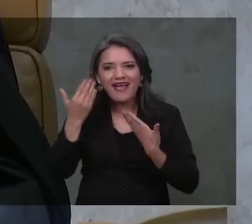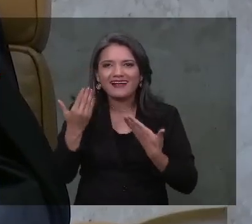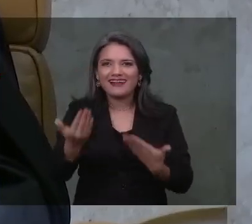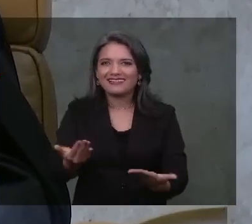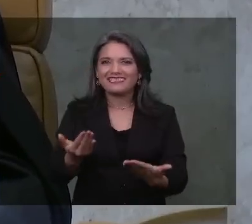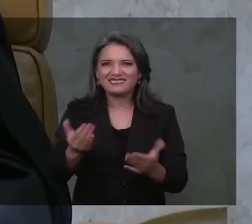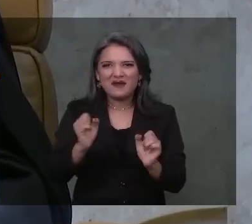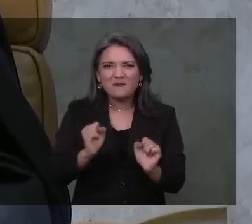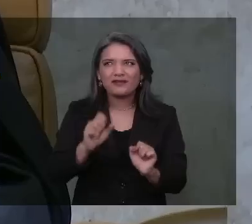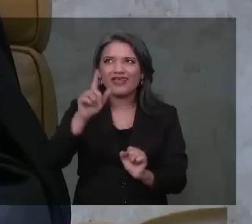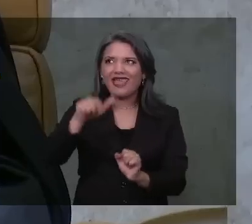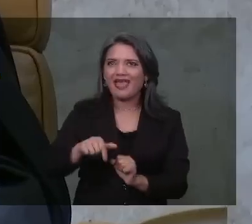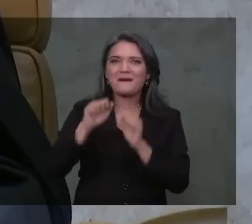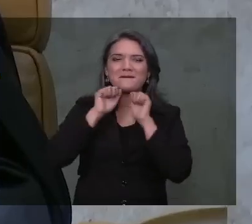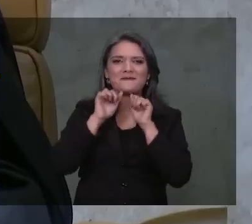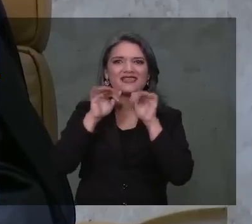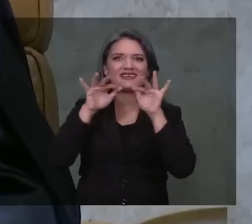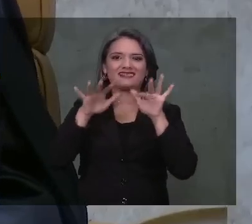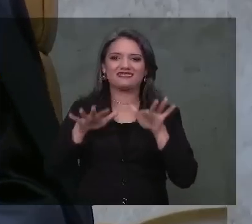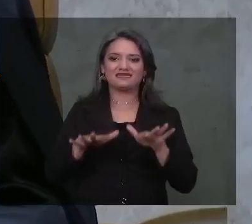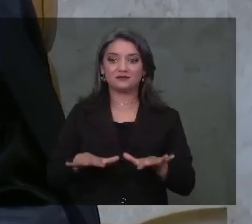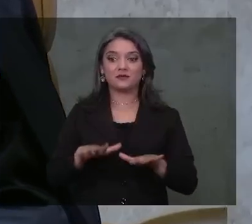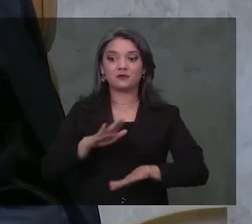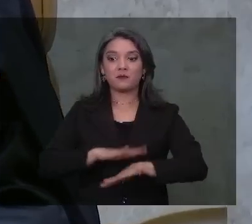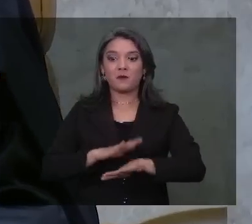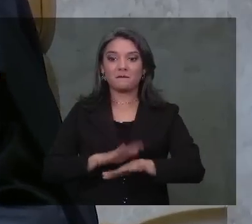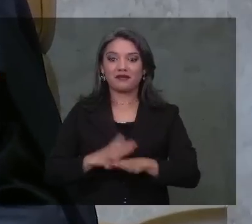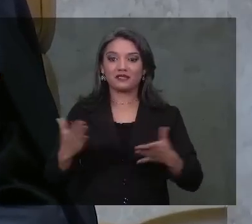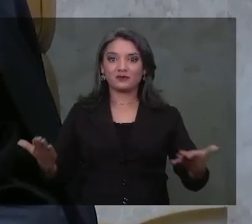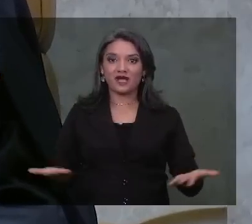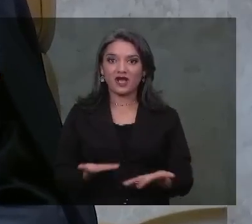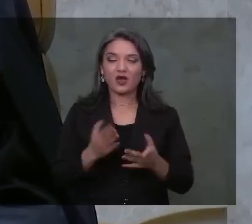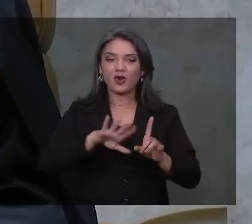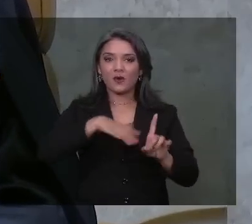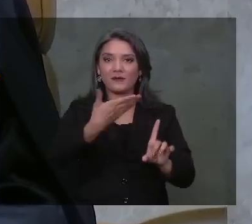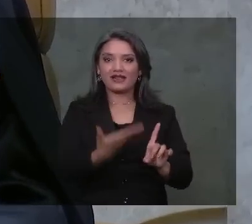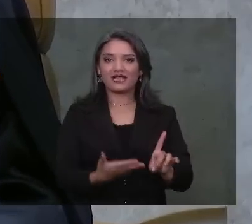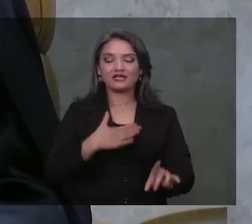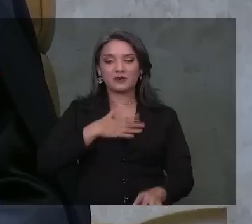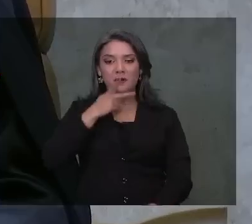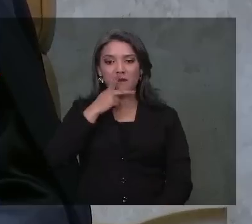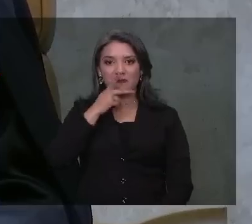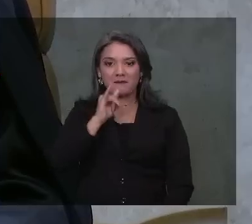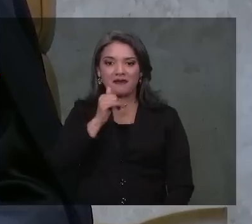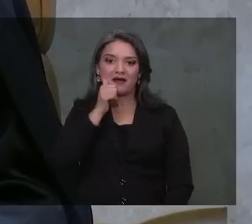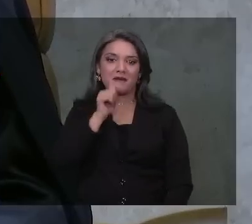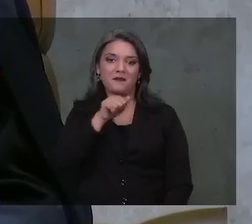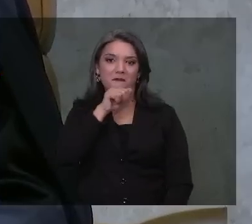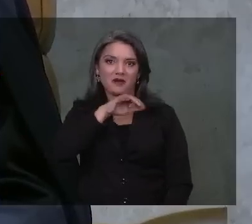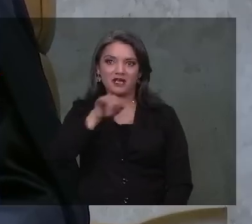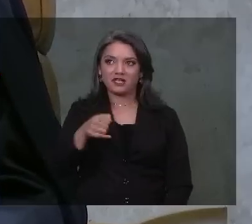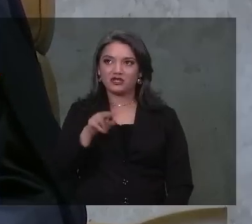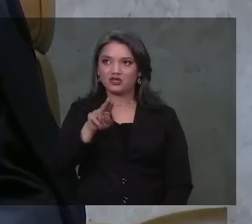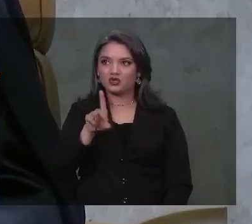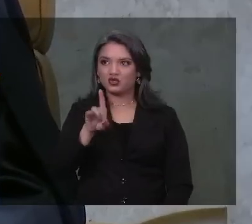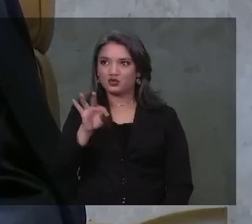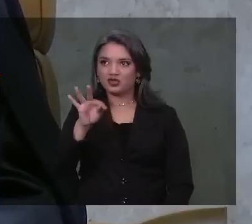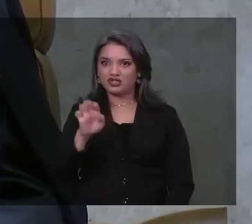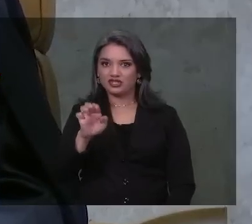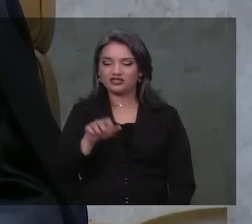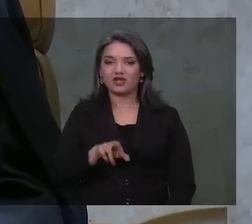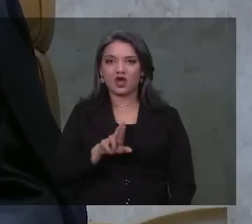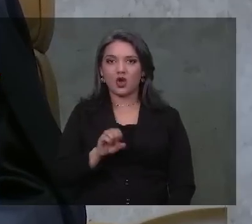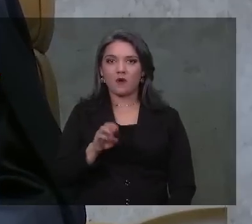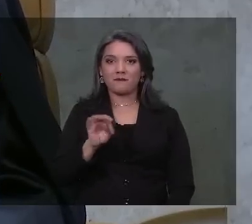bênção. Dedico esse momento a meus pais, Judite e Roberto, que encheram a minha vida de afeto